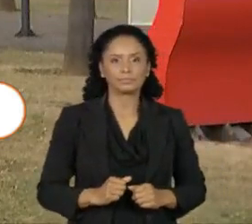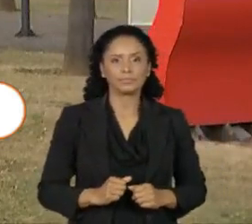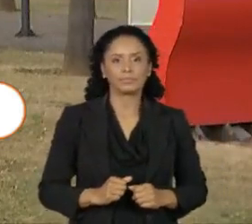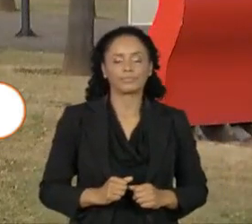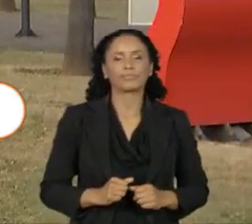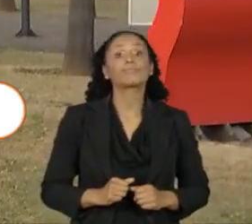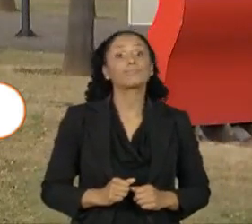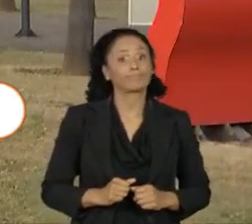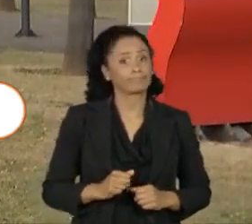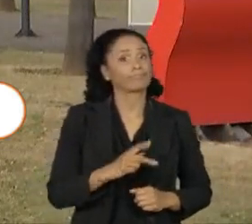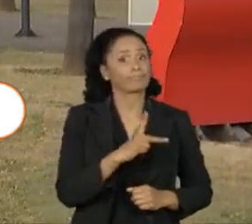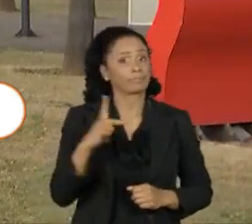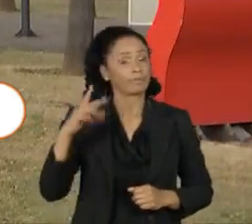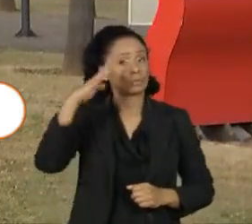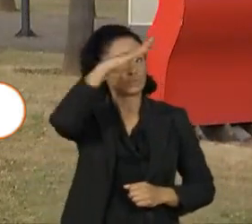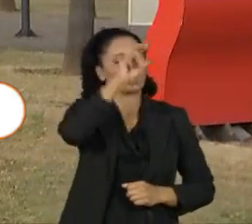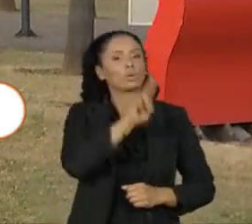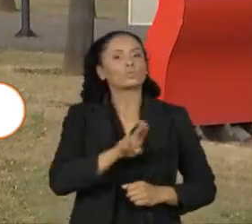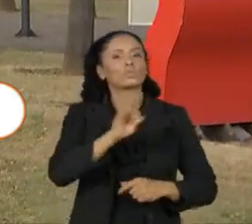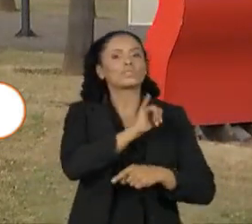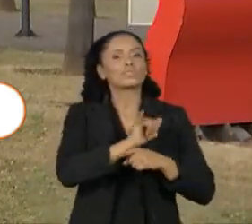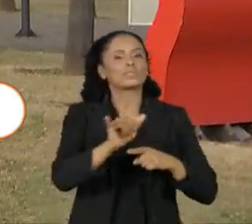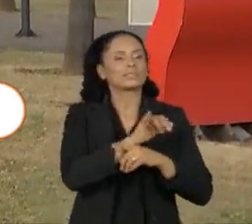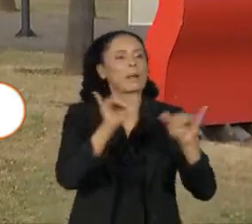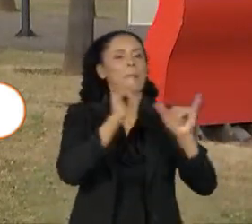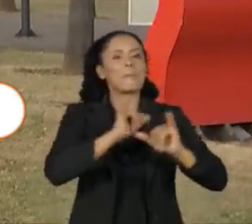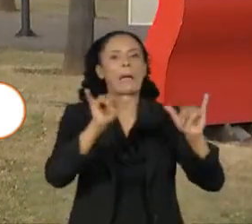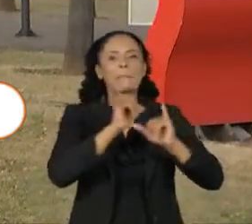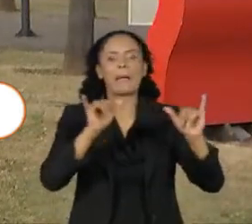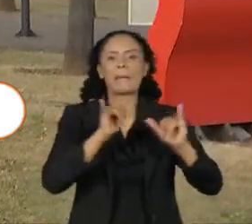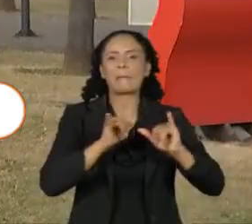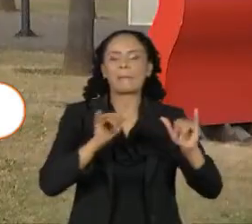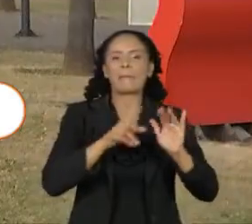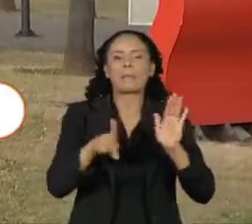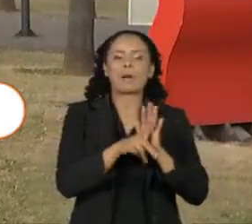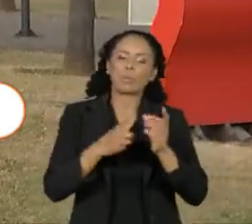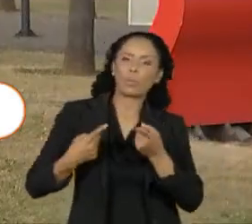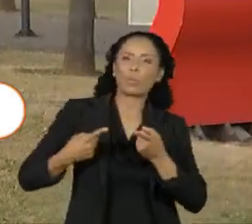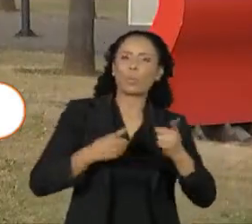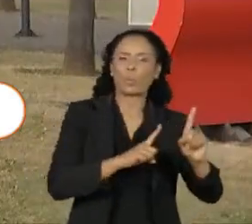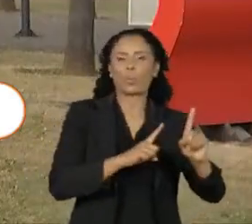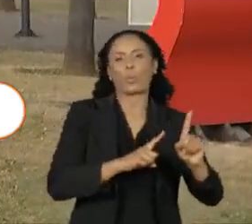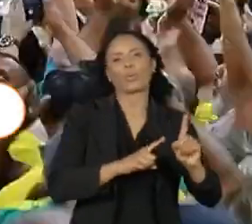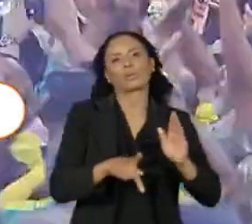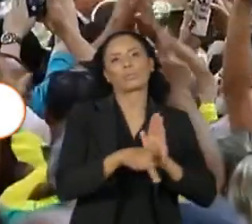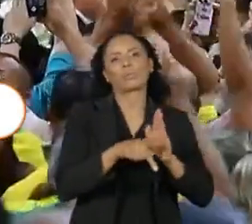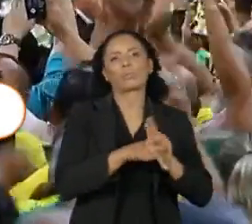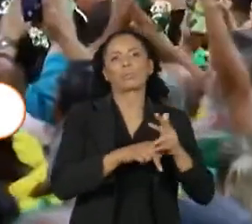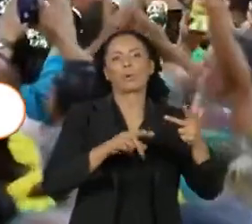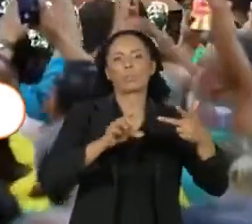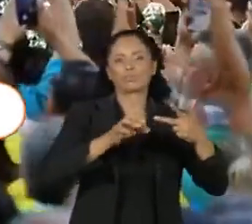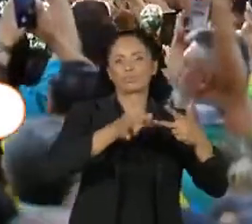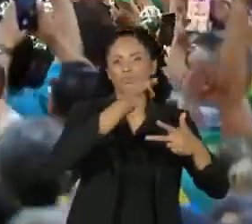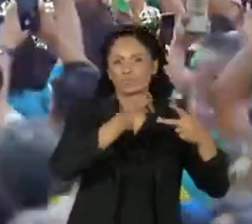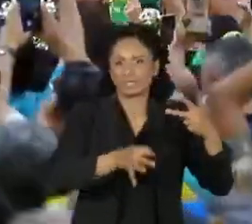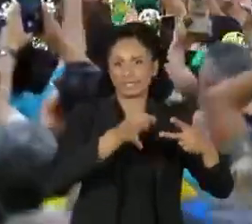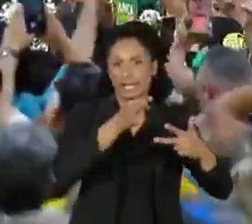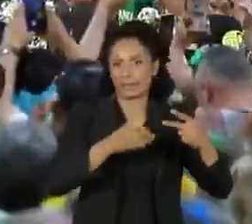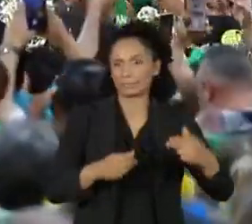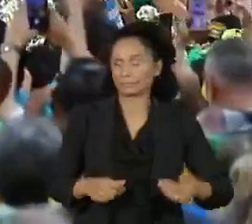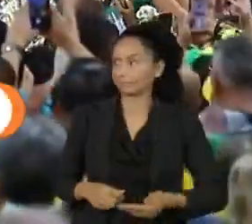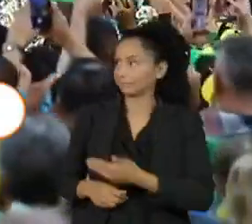Já Bolsonaro usou a palavra para reafirmar suas críticas ao Poder Judiciário. Vamos ouvir.